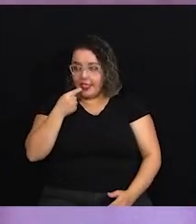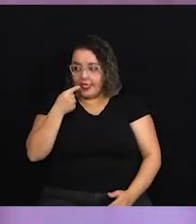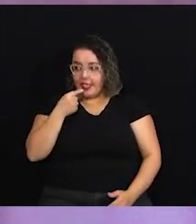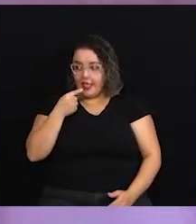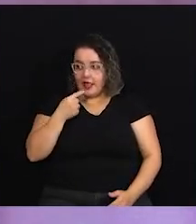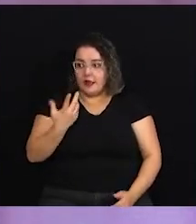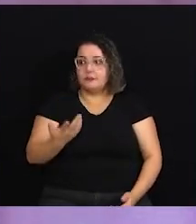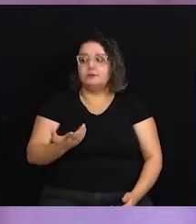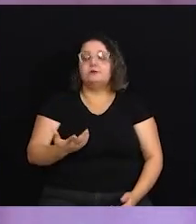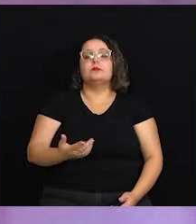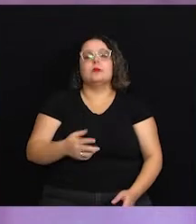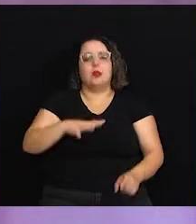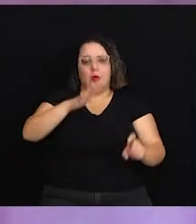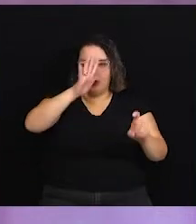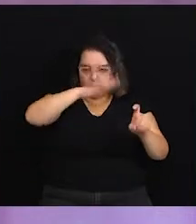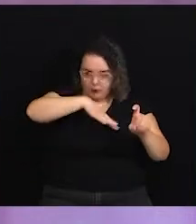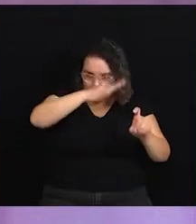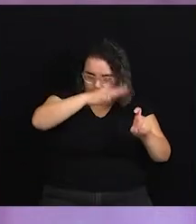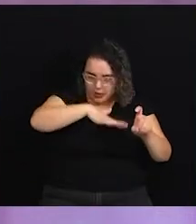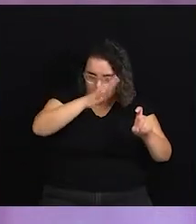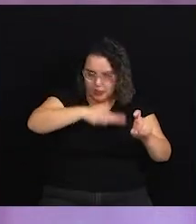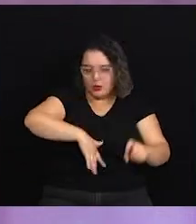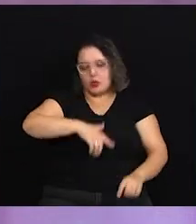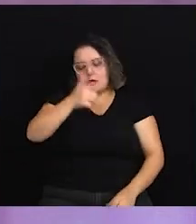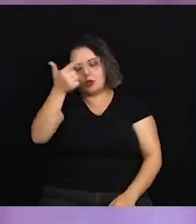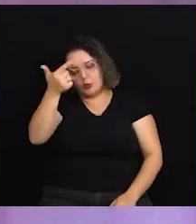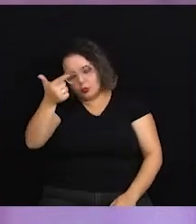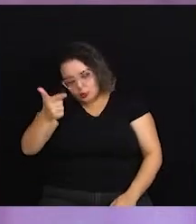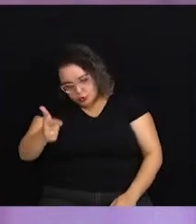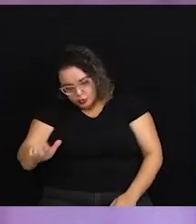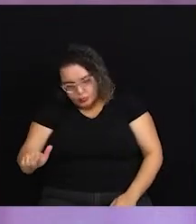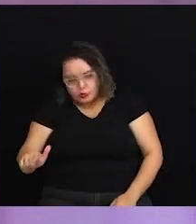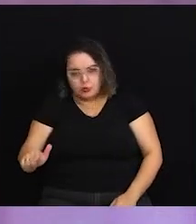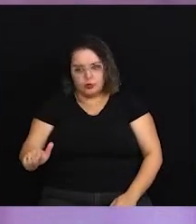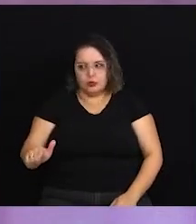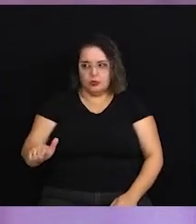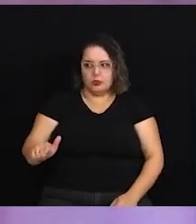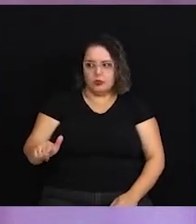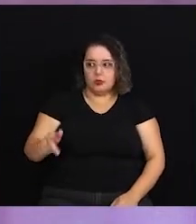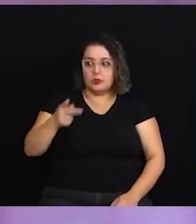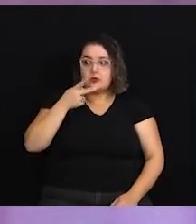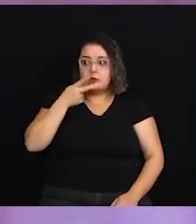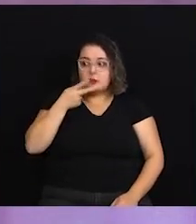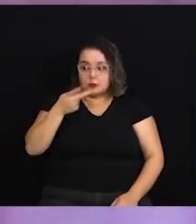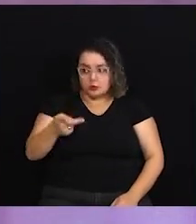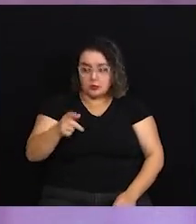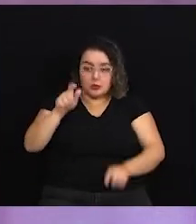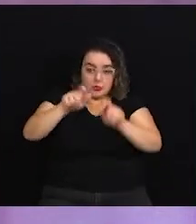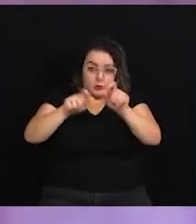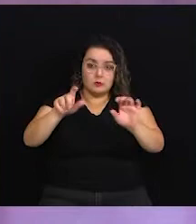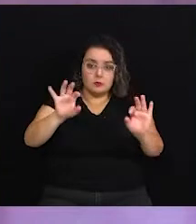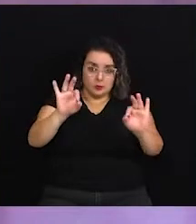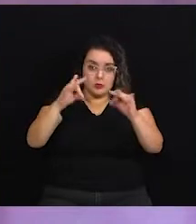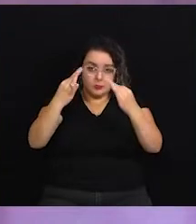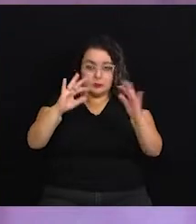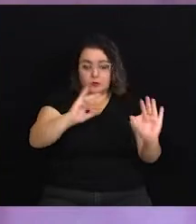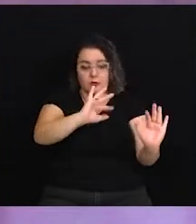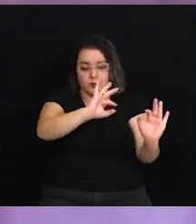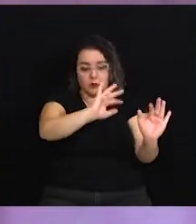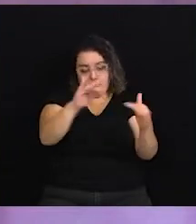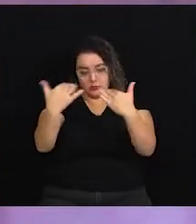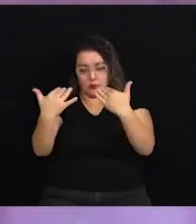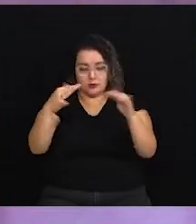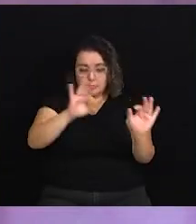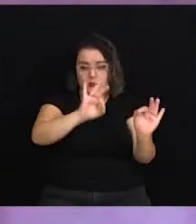isso aí é ainda é o mito que persiste né E que eu te pedir uma coisa aí pessoal que estão nos assistindo Por